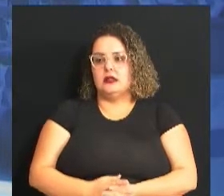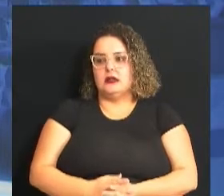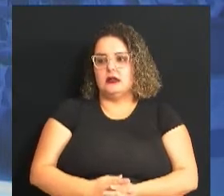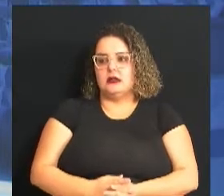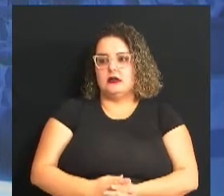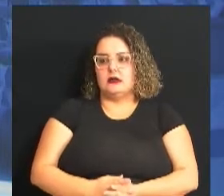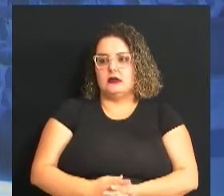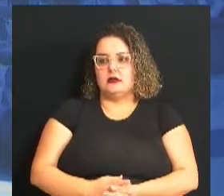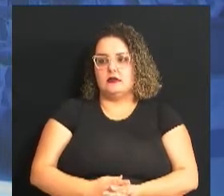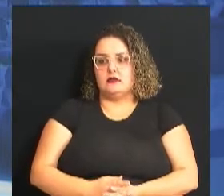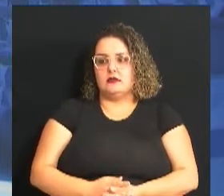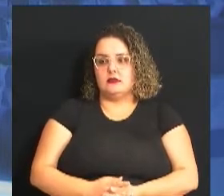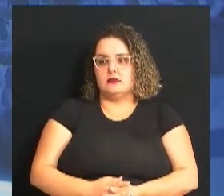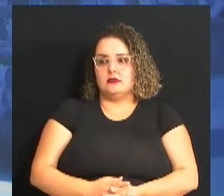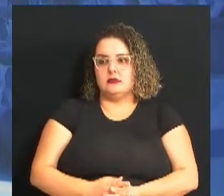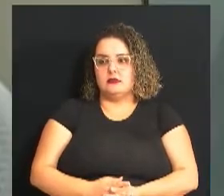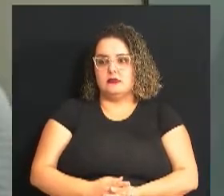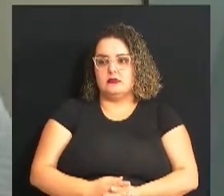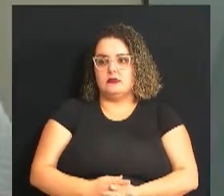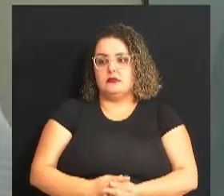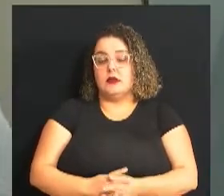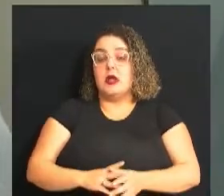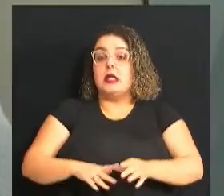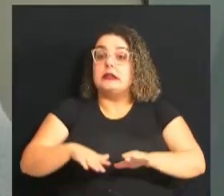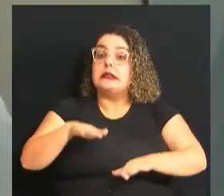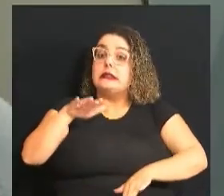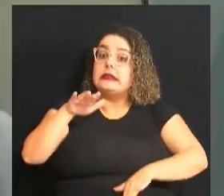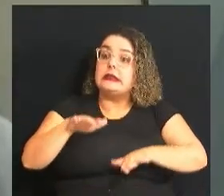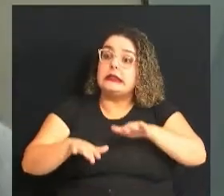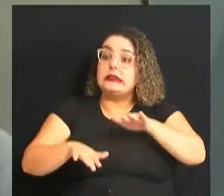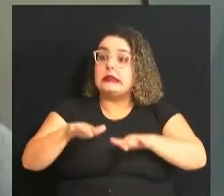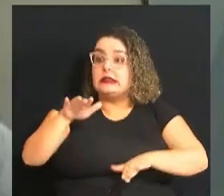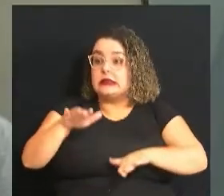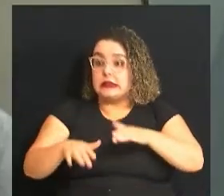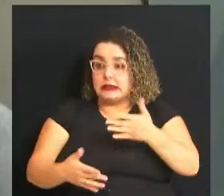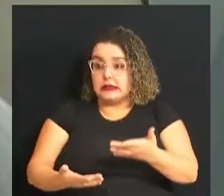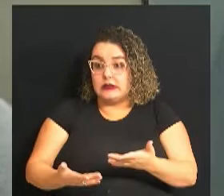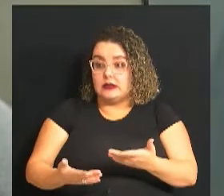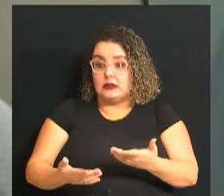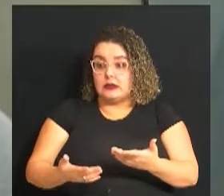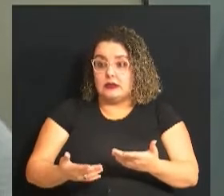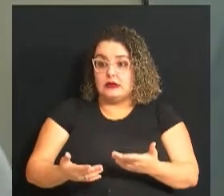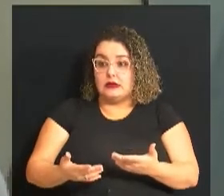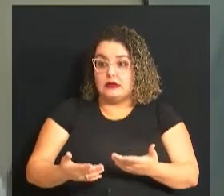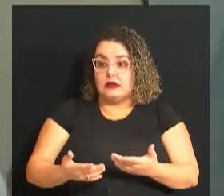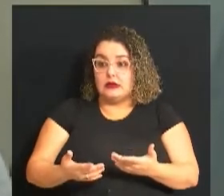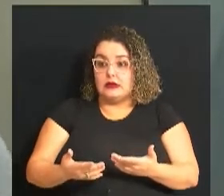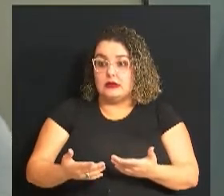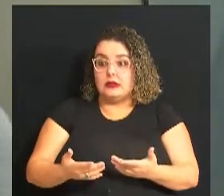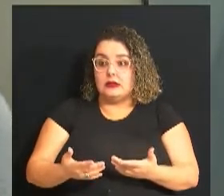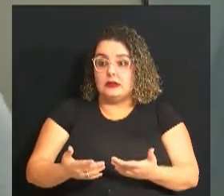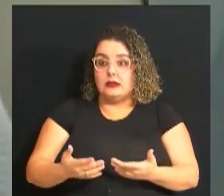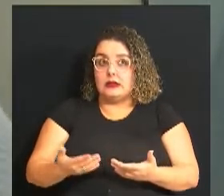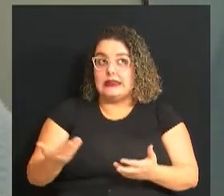É um pouco, depende muito do seu ponto de referência, sabe?